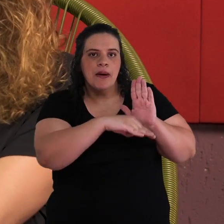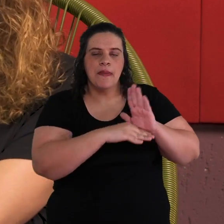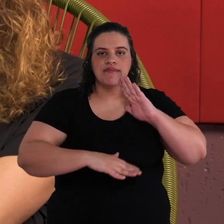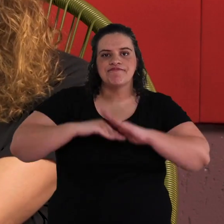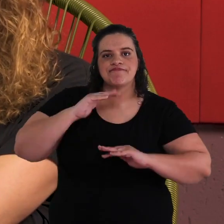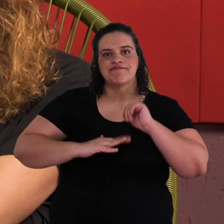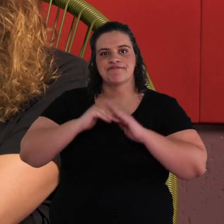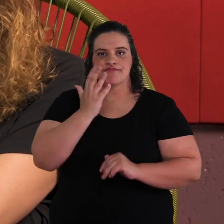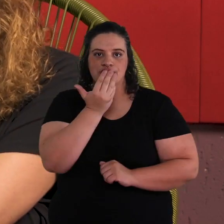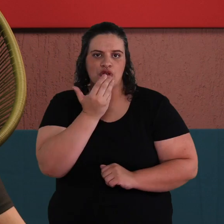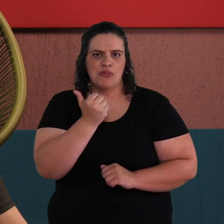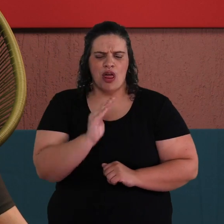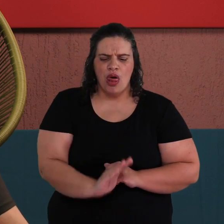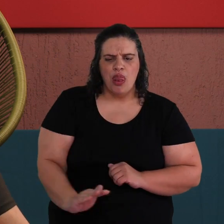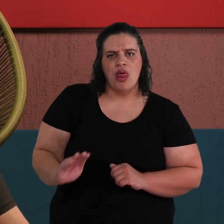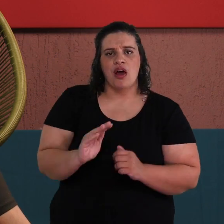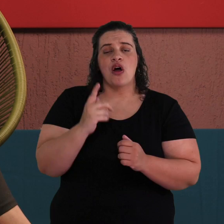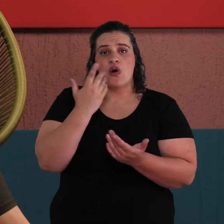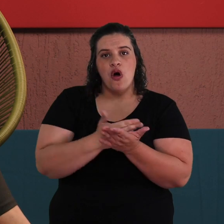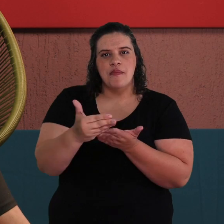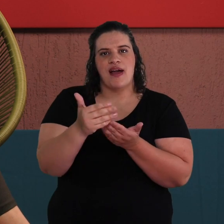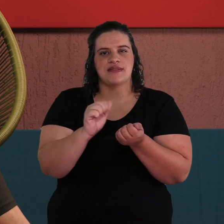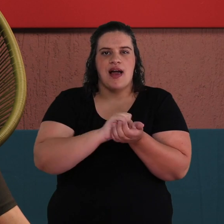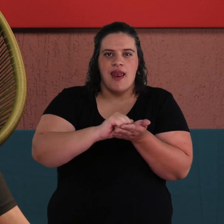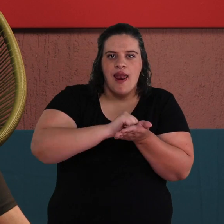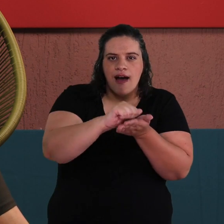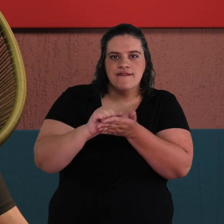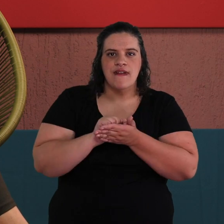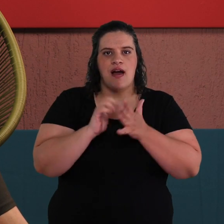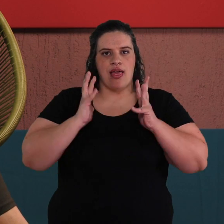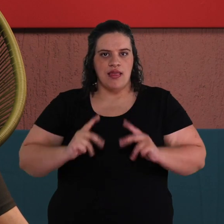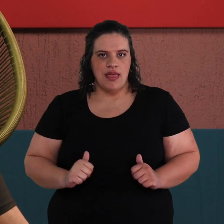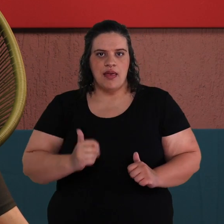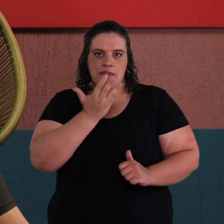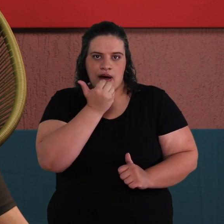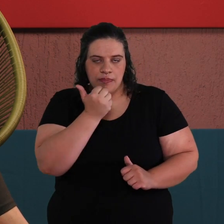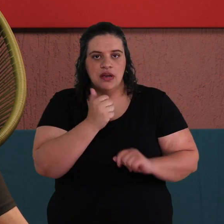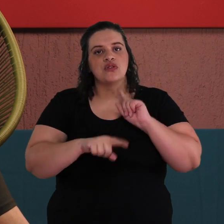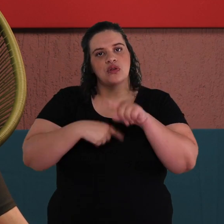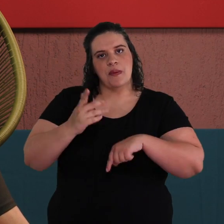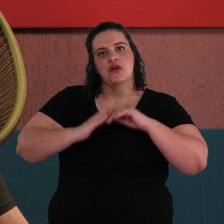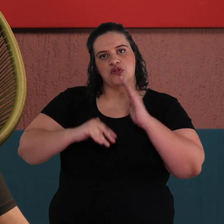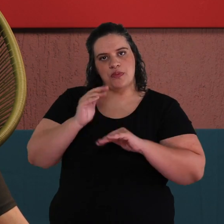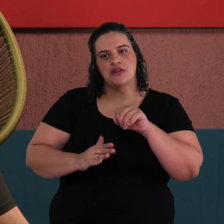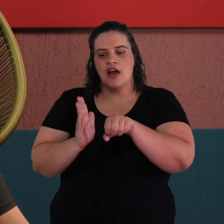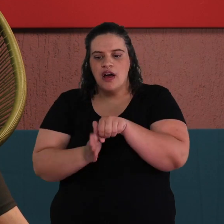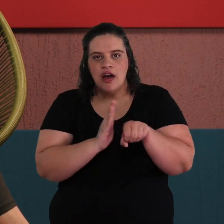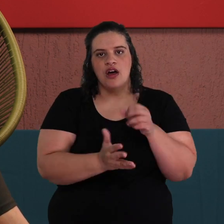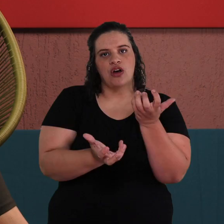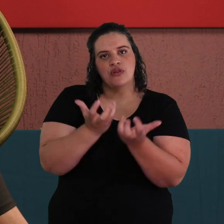gente prepara cada alimento, desde a primeira fase, da lavagem, da higiene. E depois, sim,